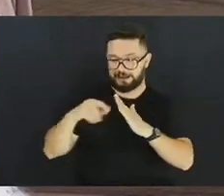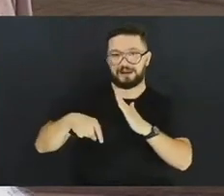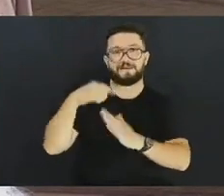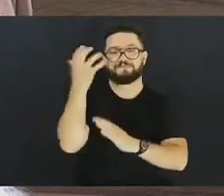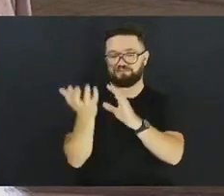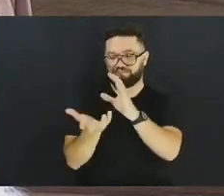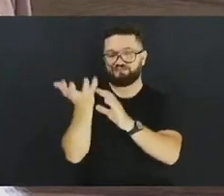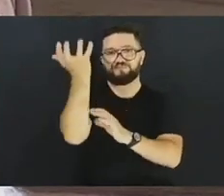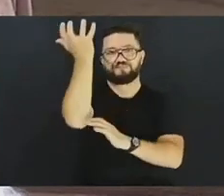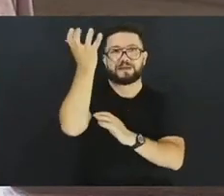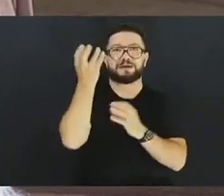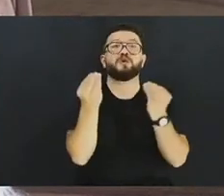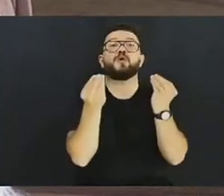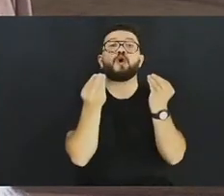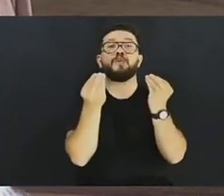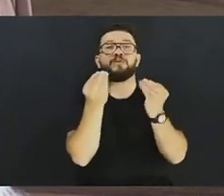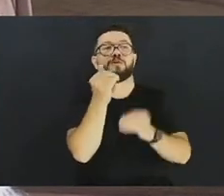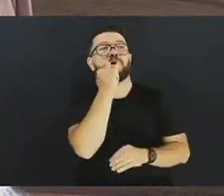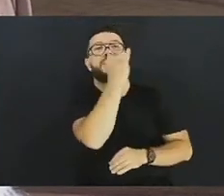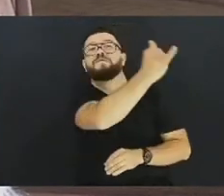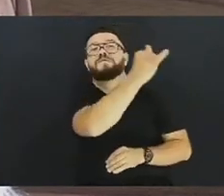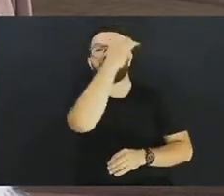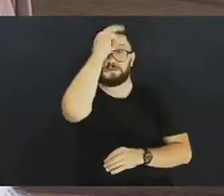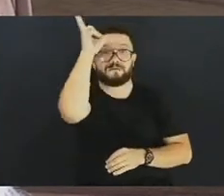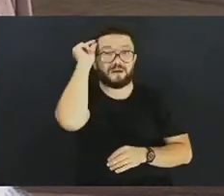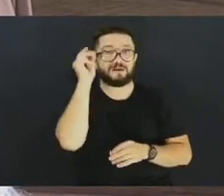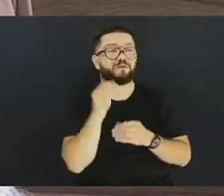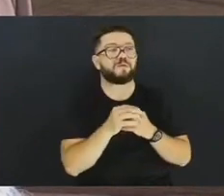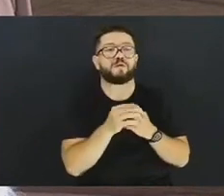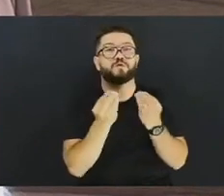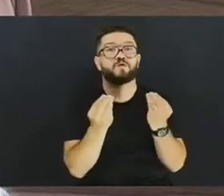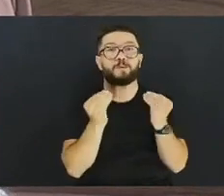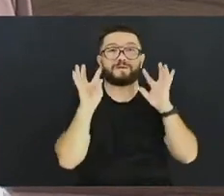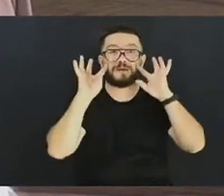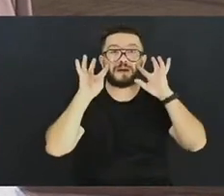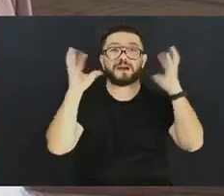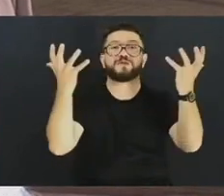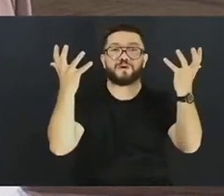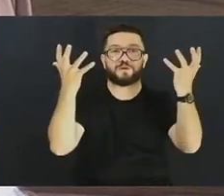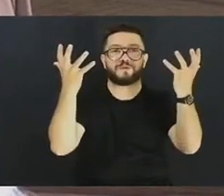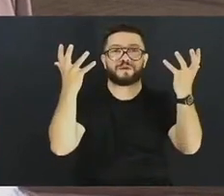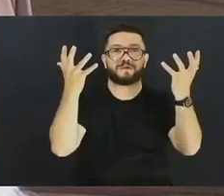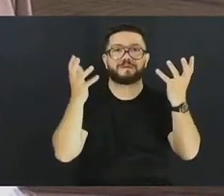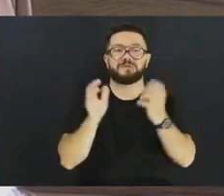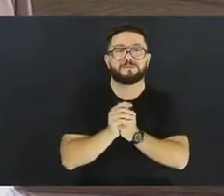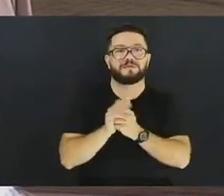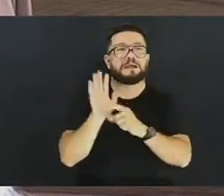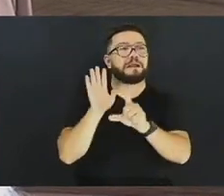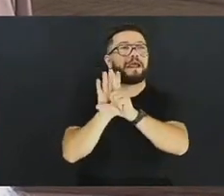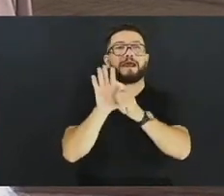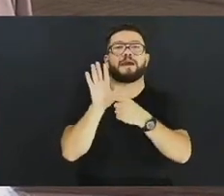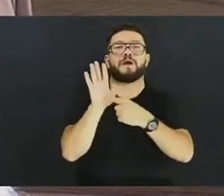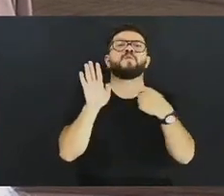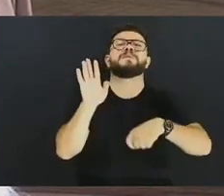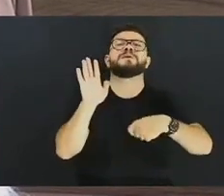mandar um recado para o prefeito. Qual seria esse recado com relação à legislação municipal? O que a gente precisa mudar? O que a gente